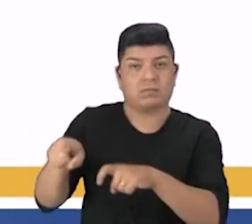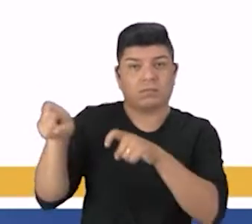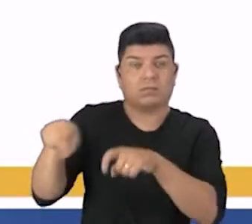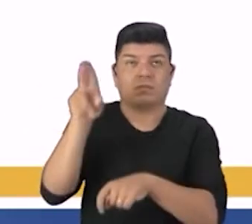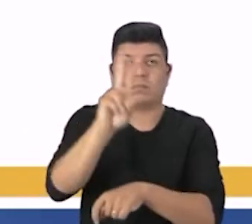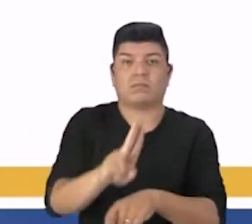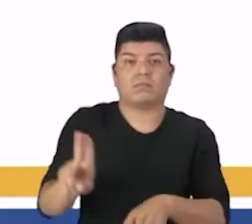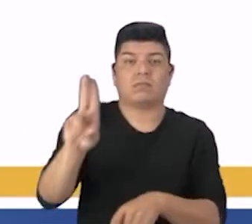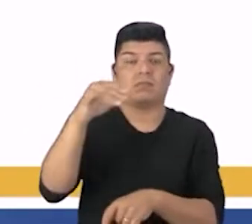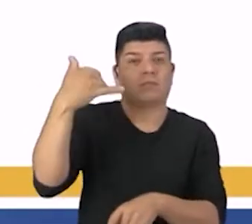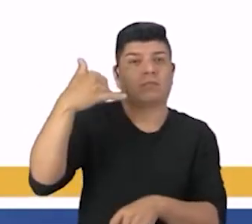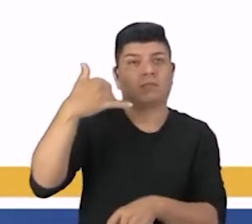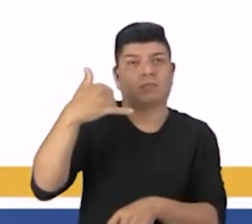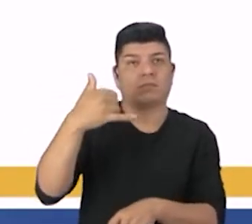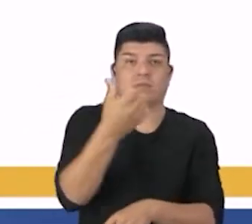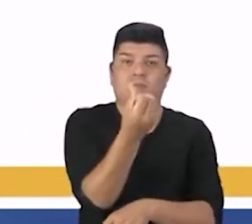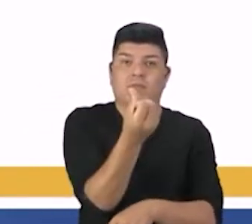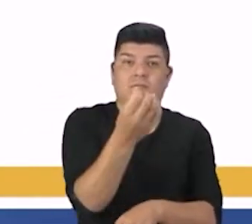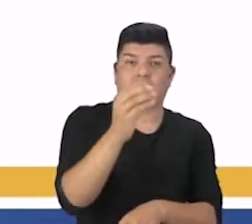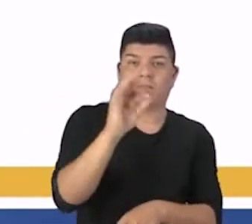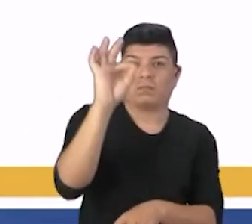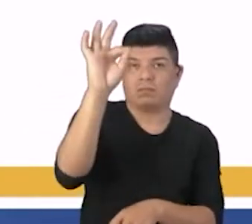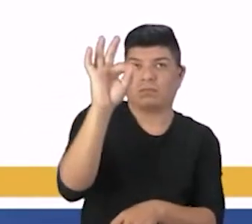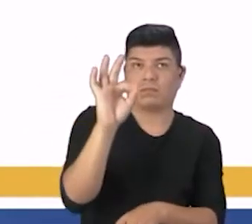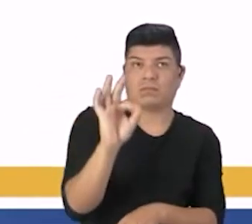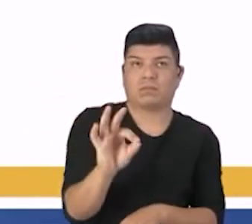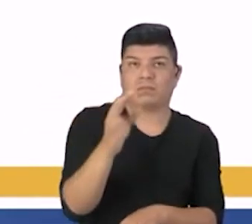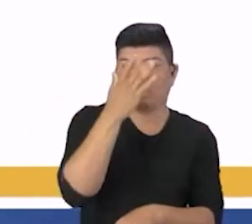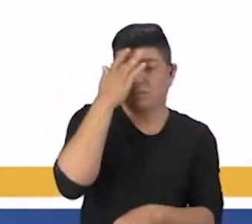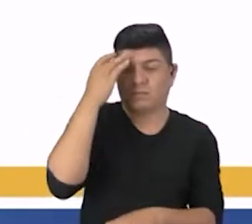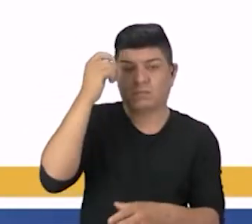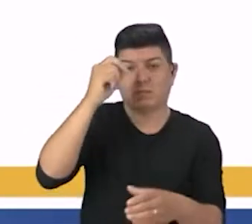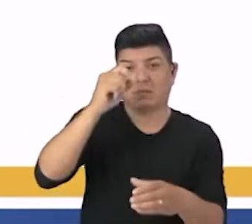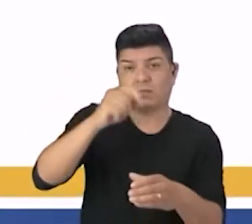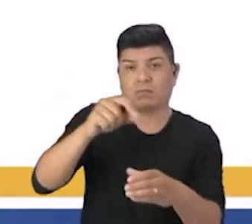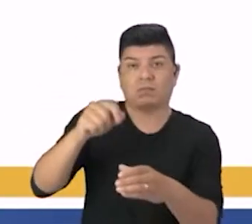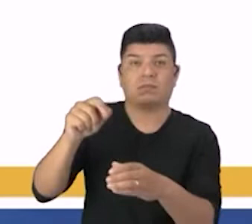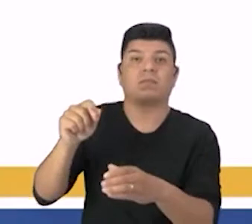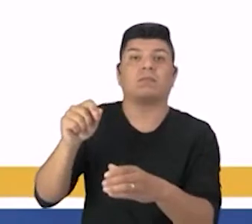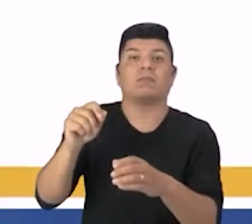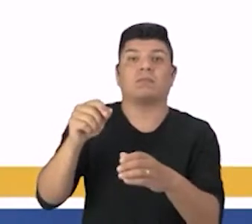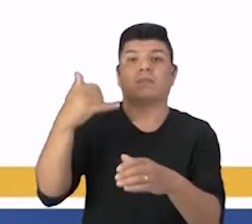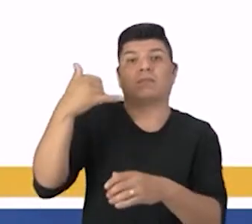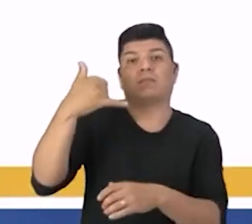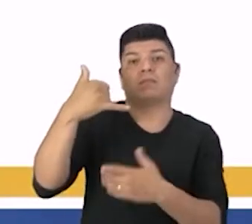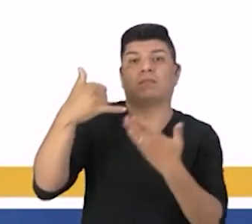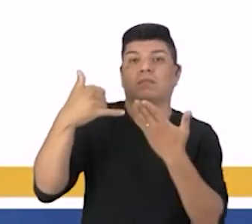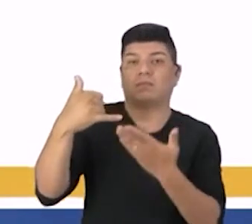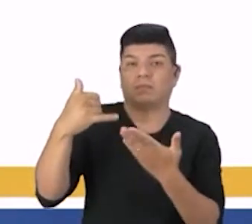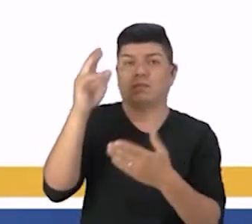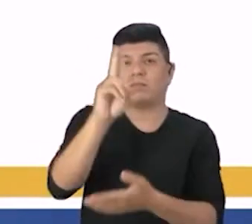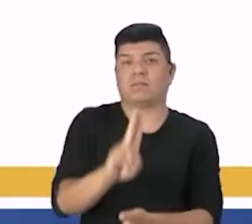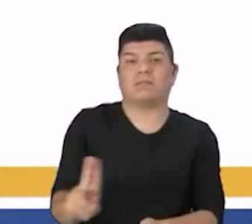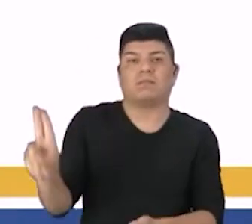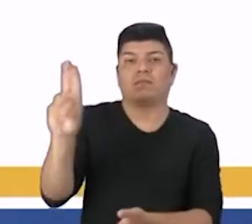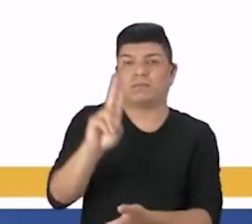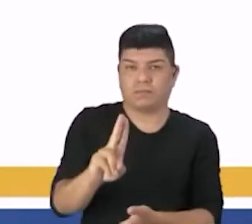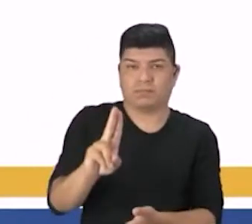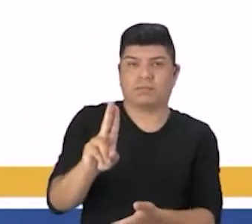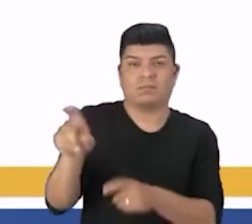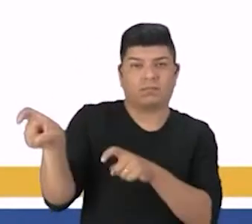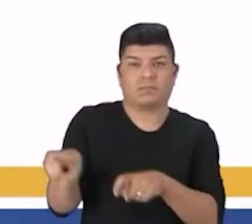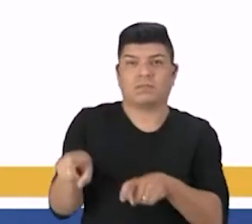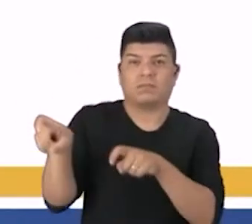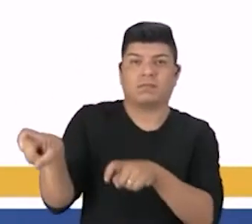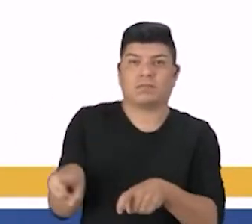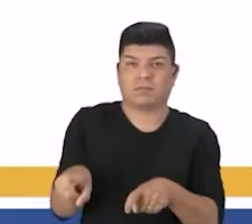utilizam um celular sessenta por cento agricultores Dizem que o celular é usado para o negócio